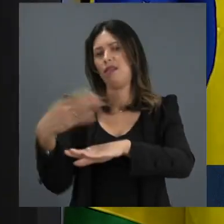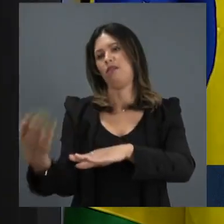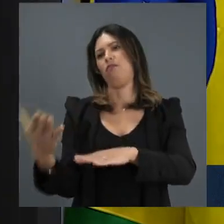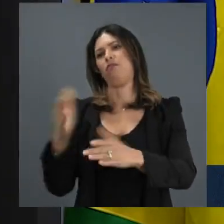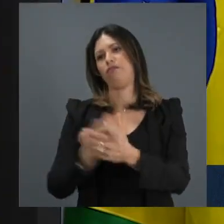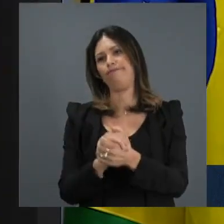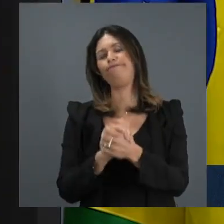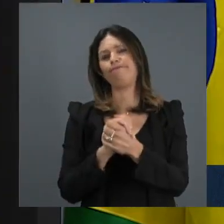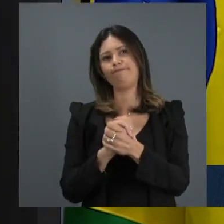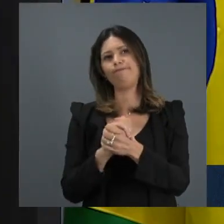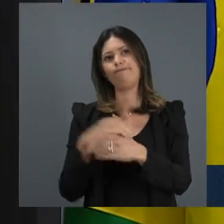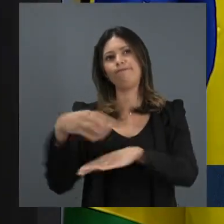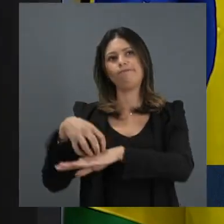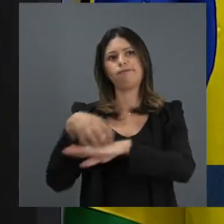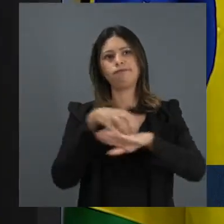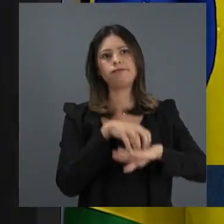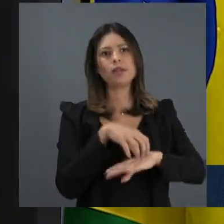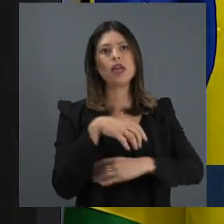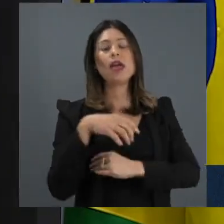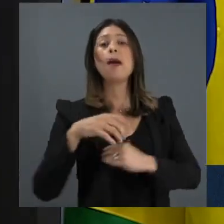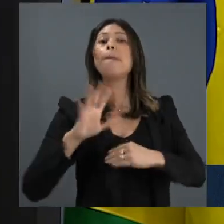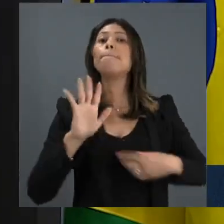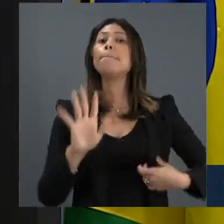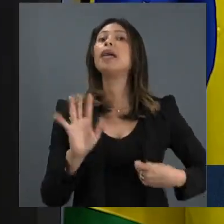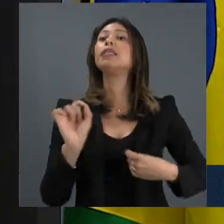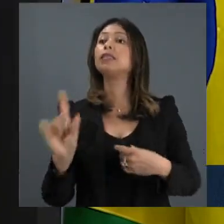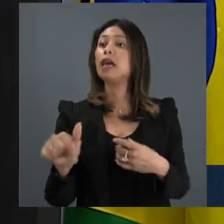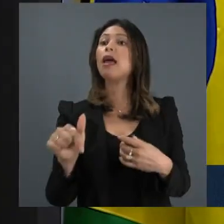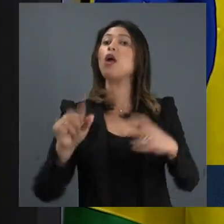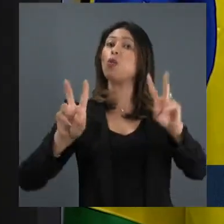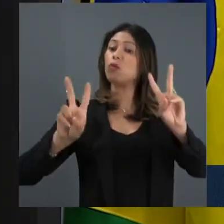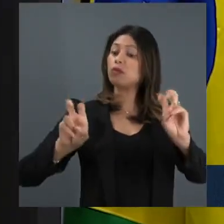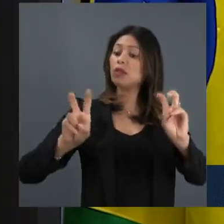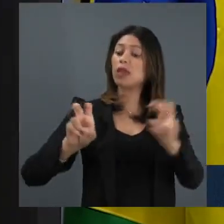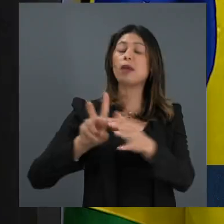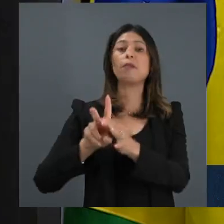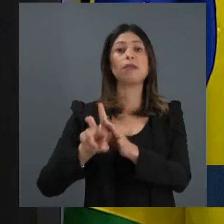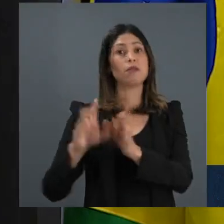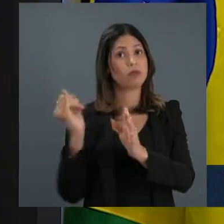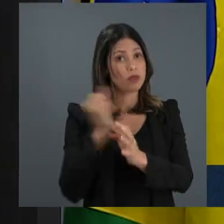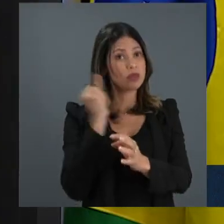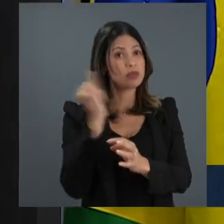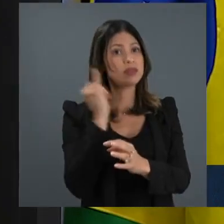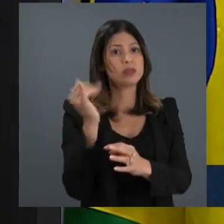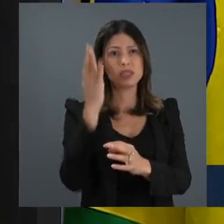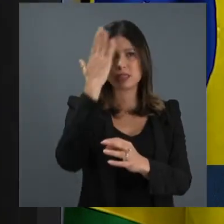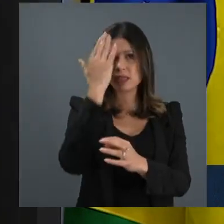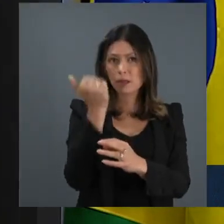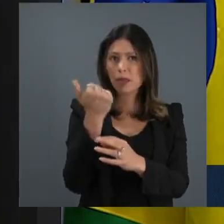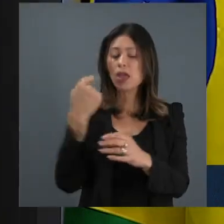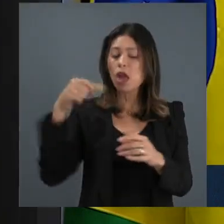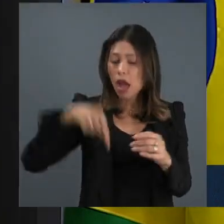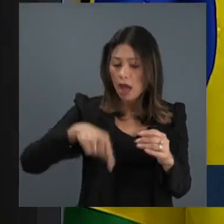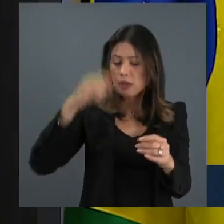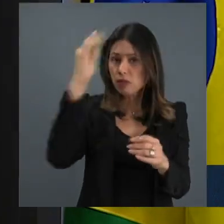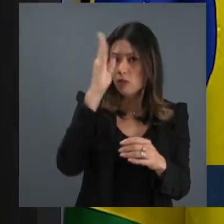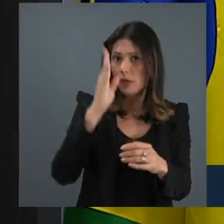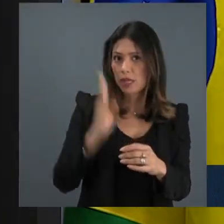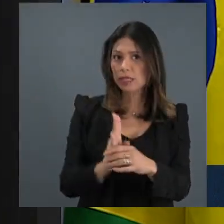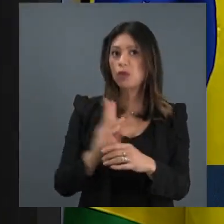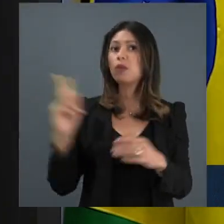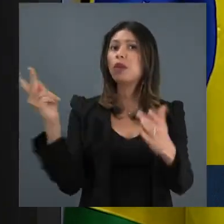suspeita, que pode se tornar um escândalo sem precedentes na história do Brasil. Dessa vez envolvendo um